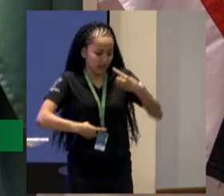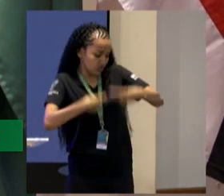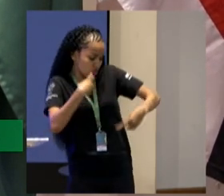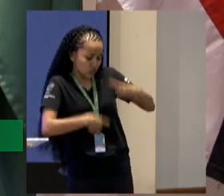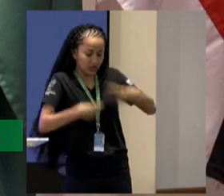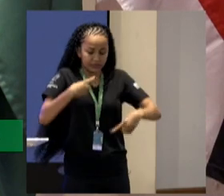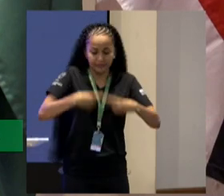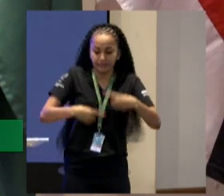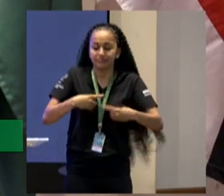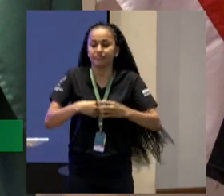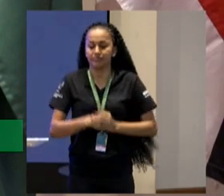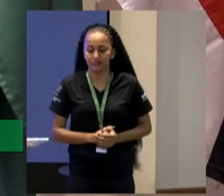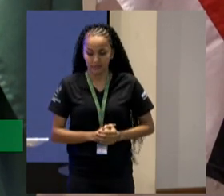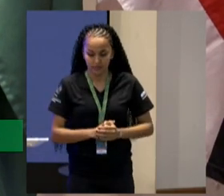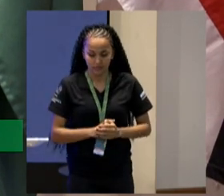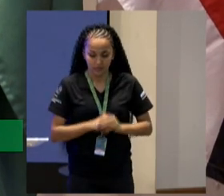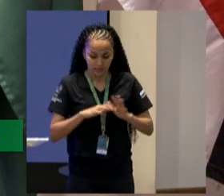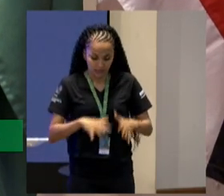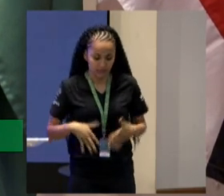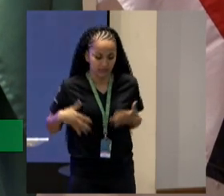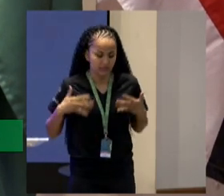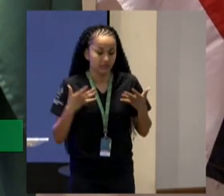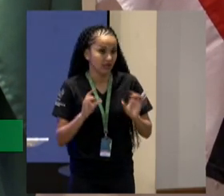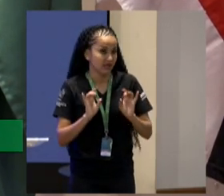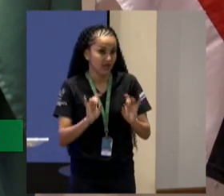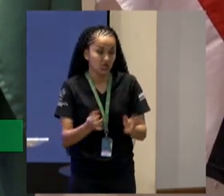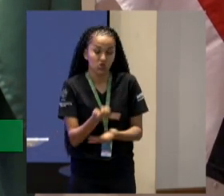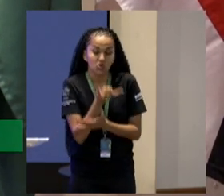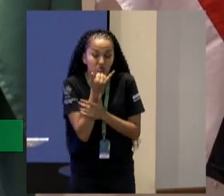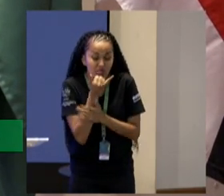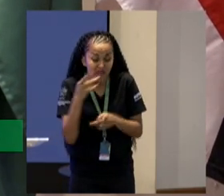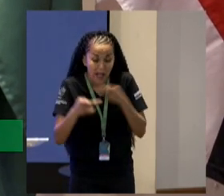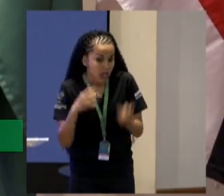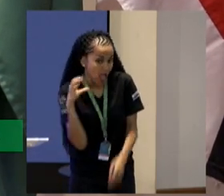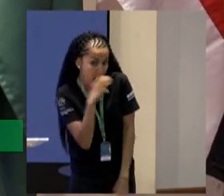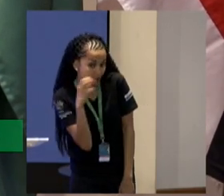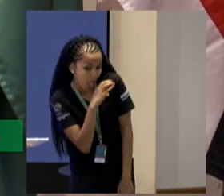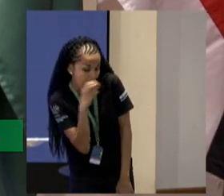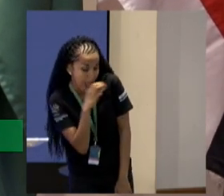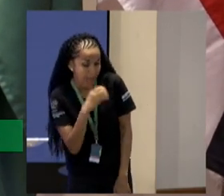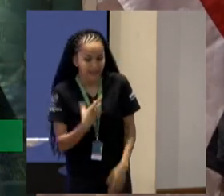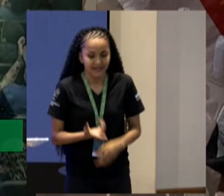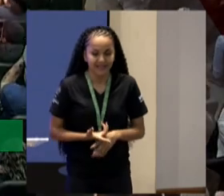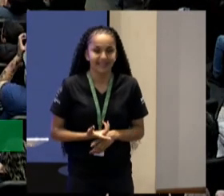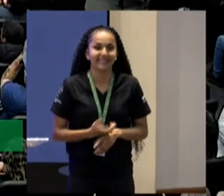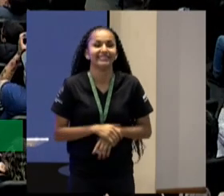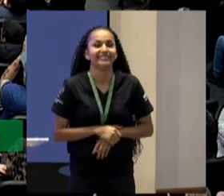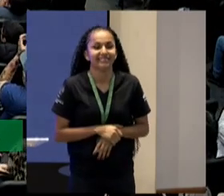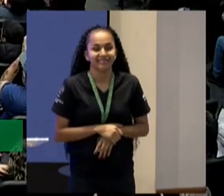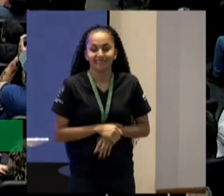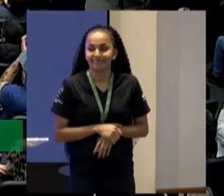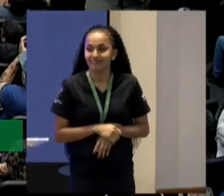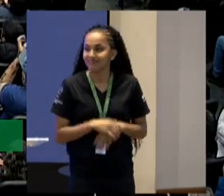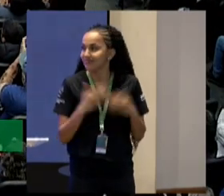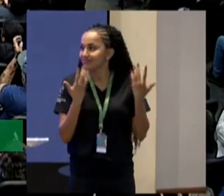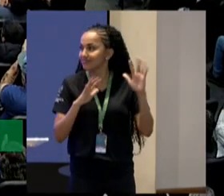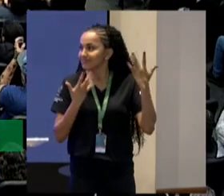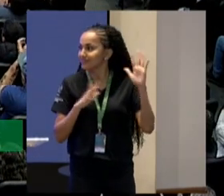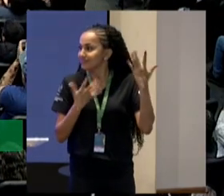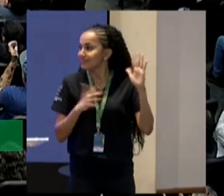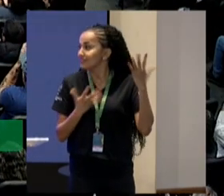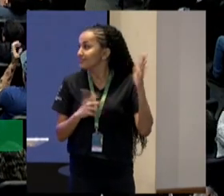discussão. Então é isso. Desculpa ter falado muito rápido, mas tem que dar chance para os colegas.